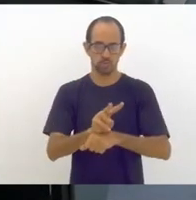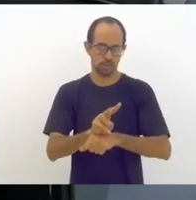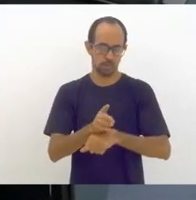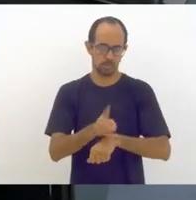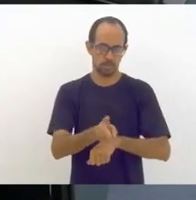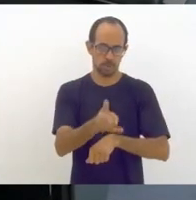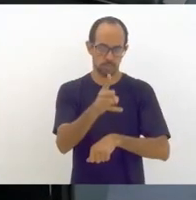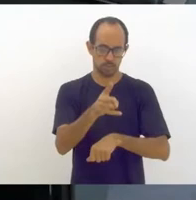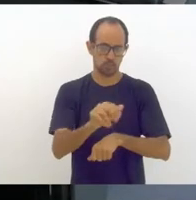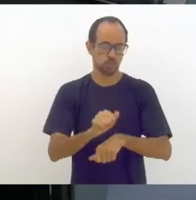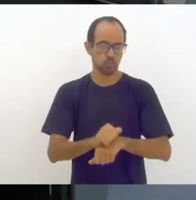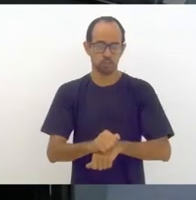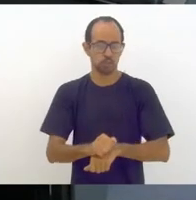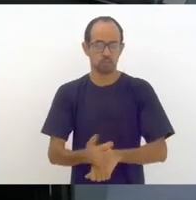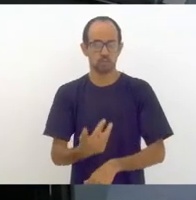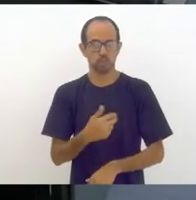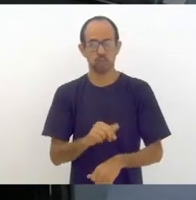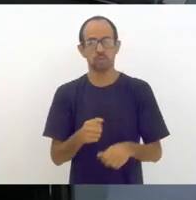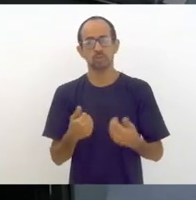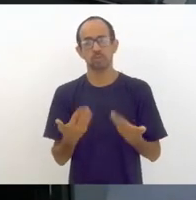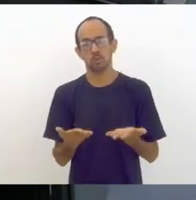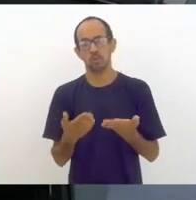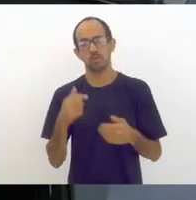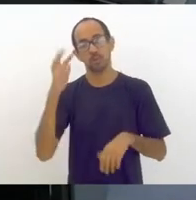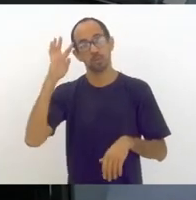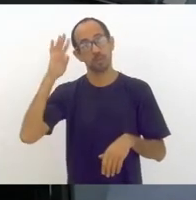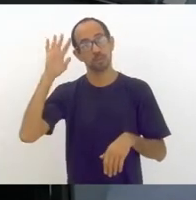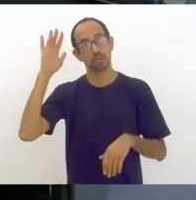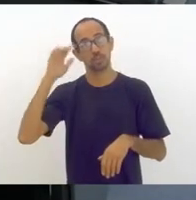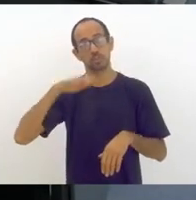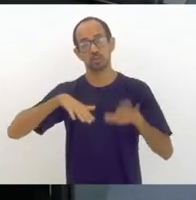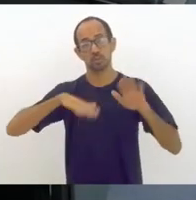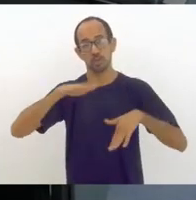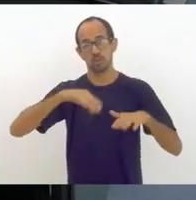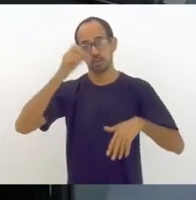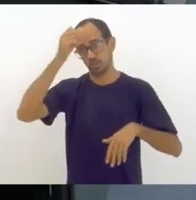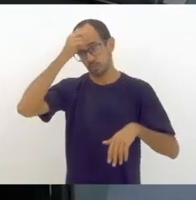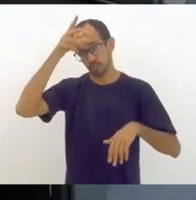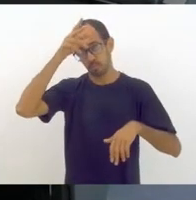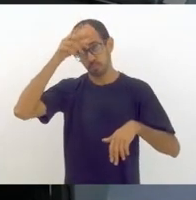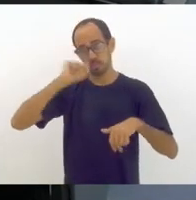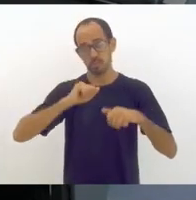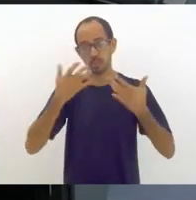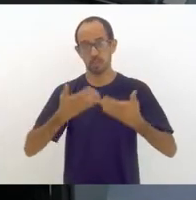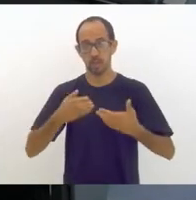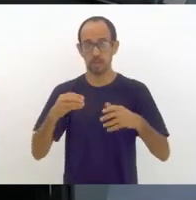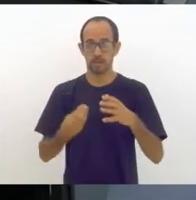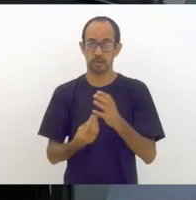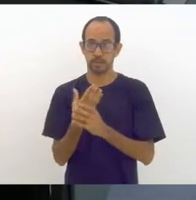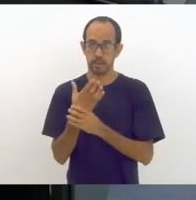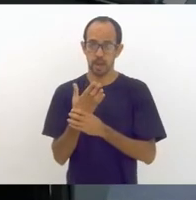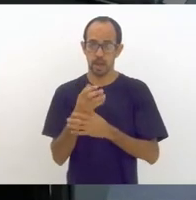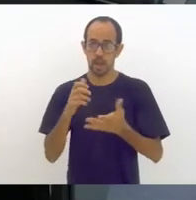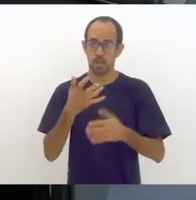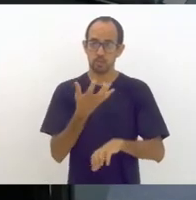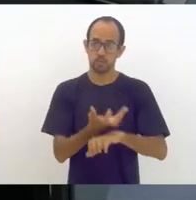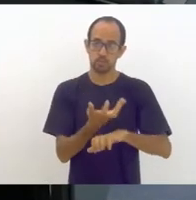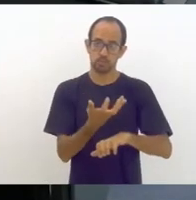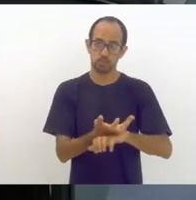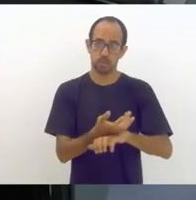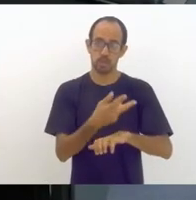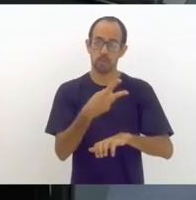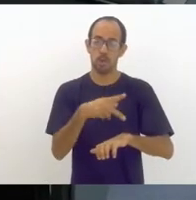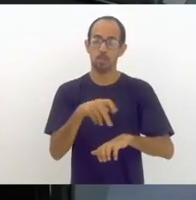e fazer o que quiser fazer. Eu fico imaginando que deve ser os prefeitos que estão querendo criar uma balneabilidade ali, uma areazinha de lazer para eles, como estão fazendo em